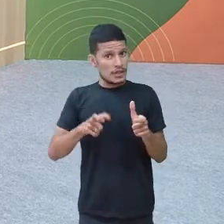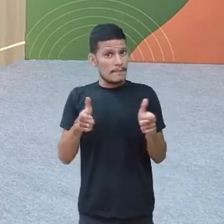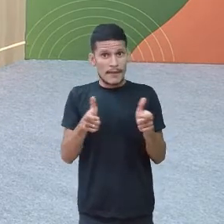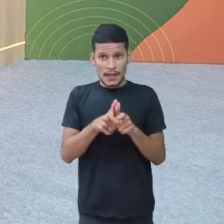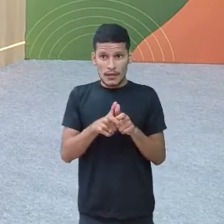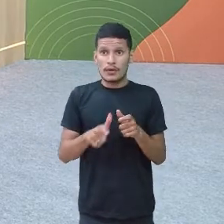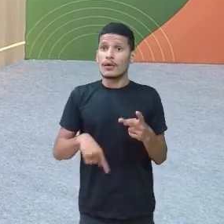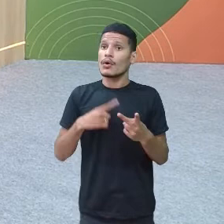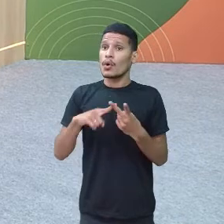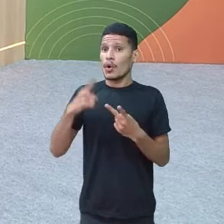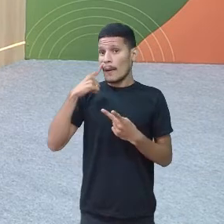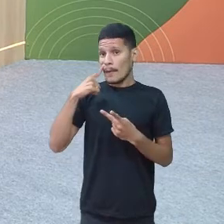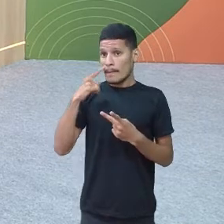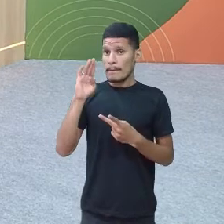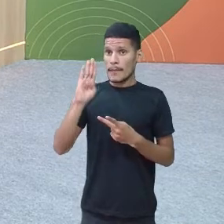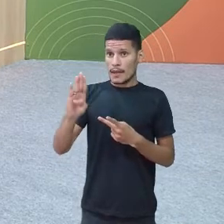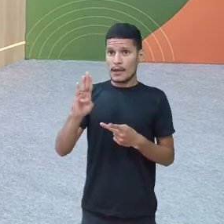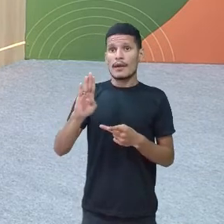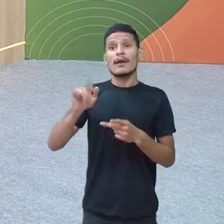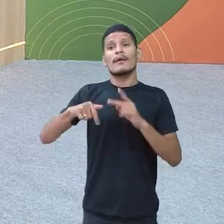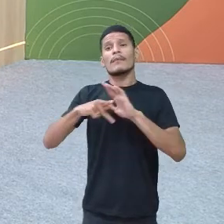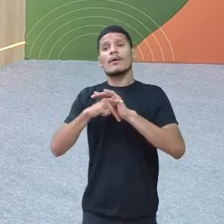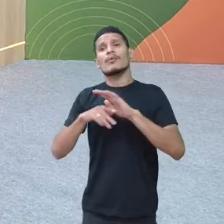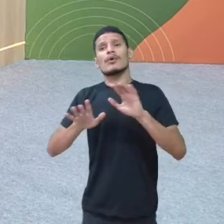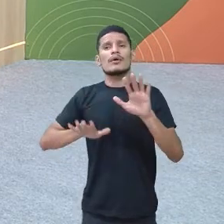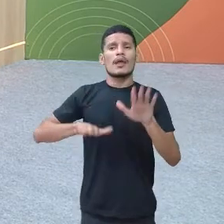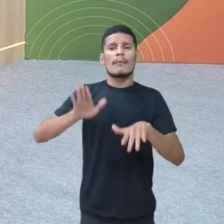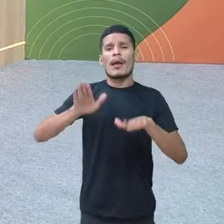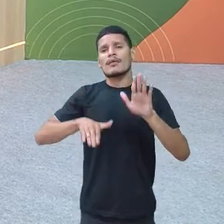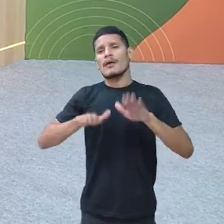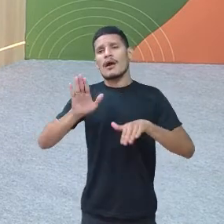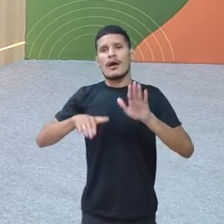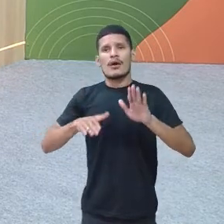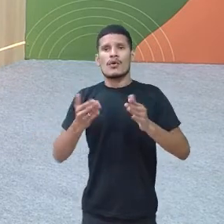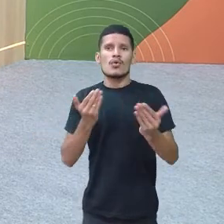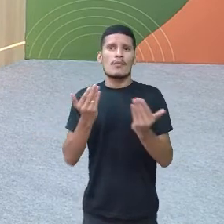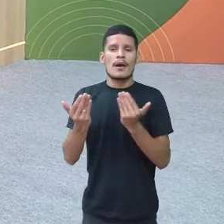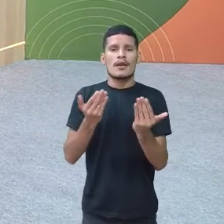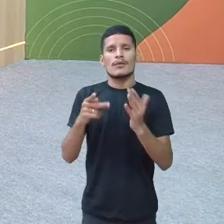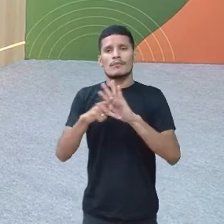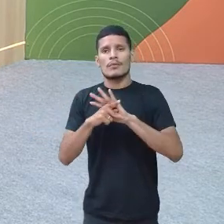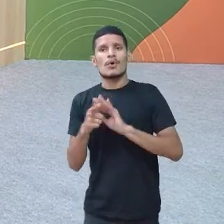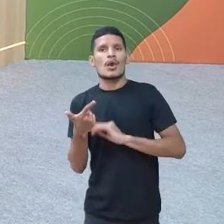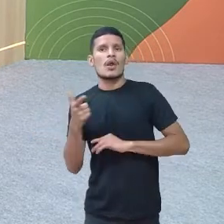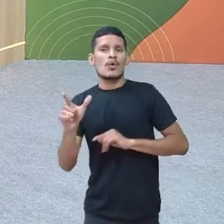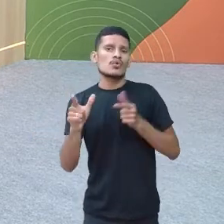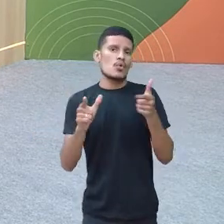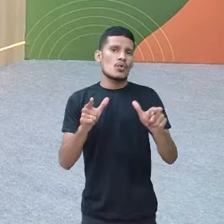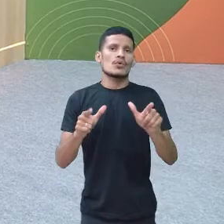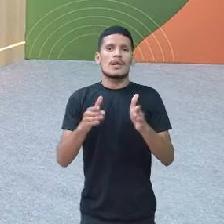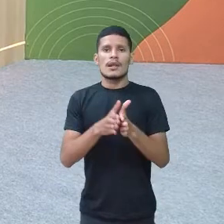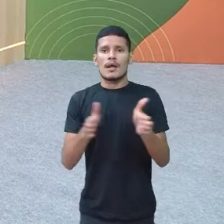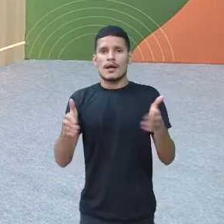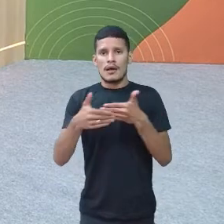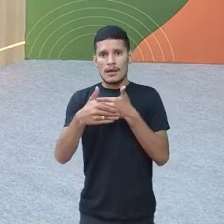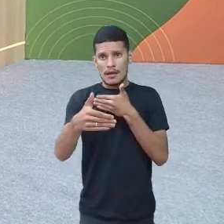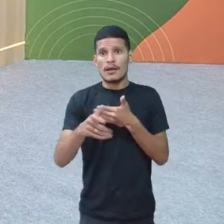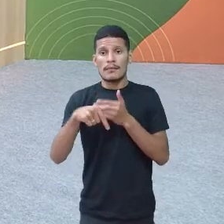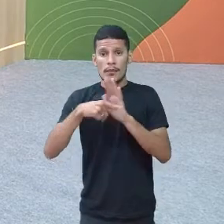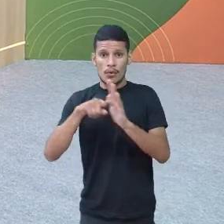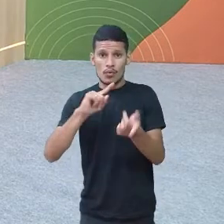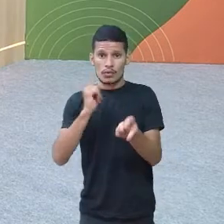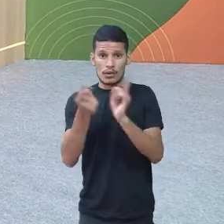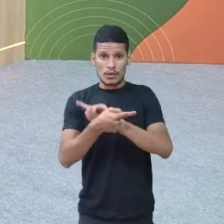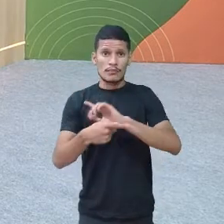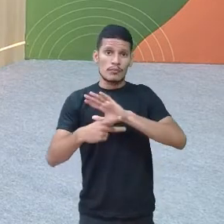o lado B ele vai ser esse lado intermediário, né, comparando com os outros lados, porque ele vai estar oposto ao ângulo que